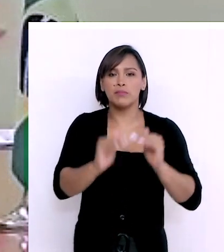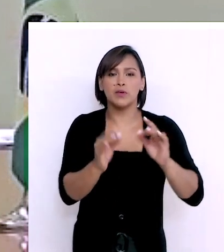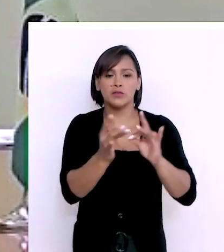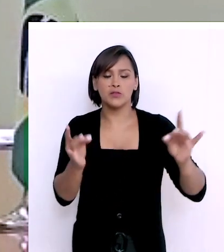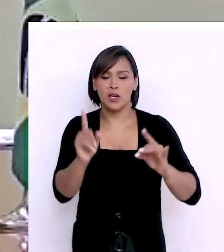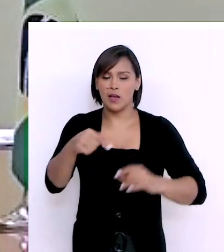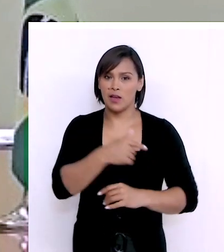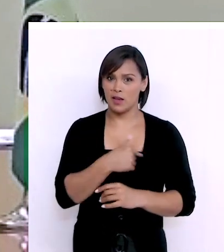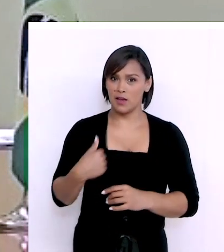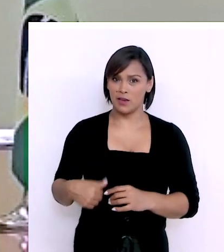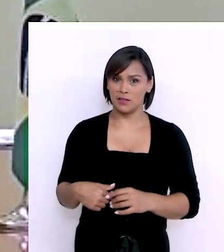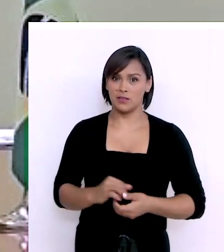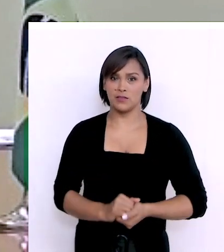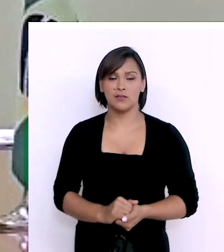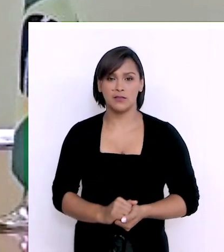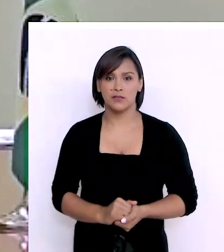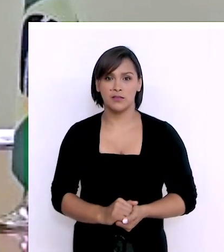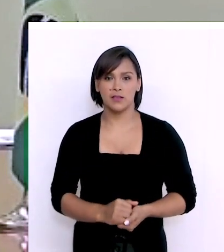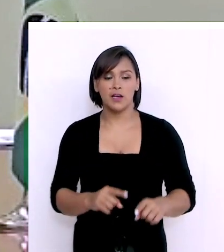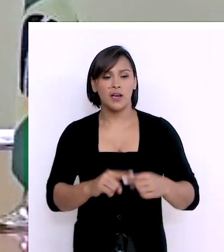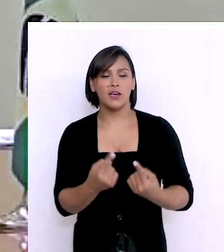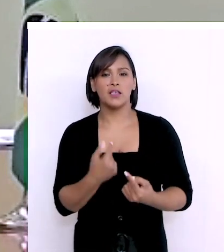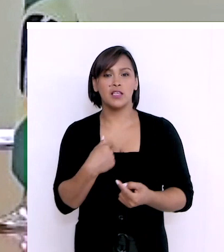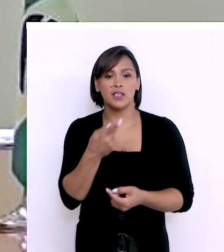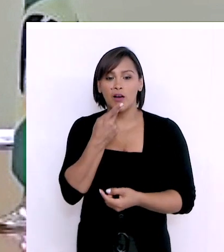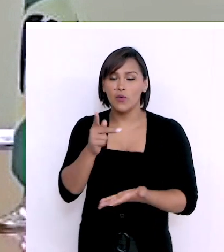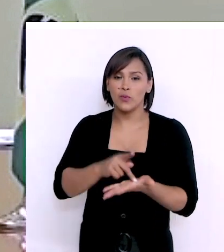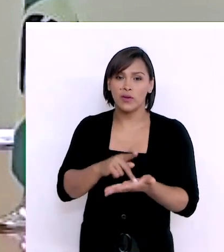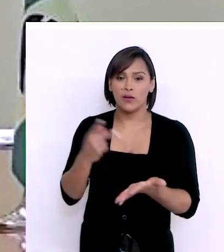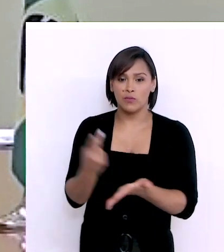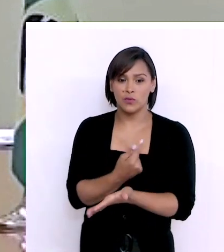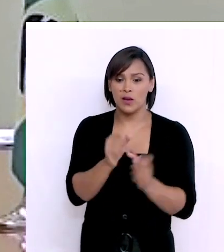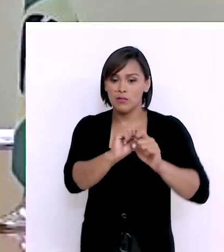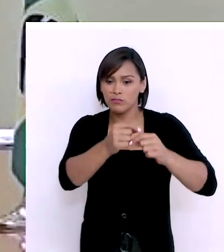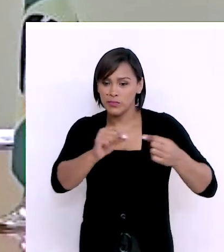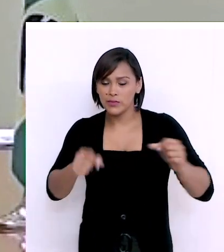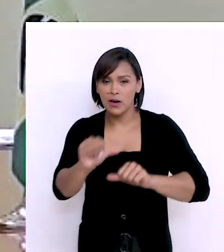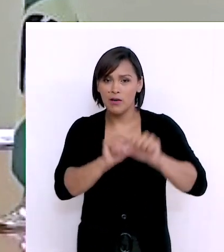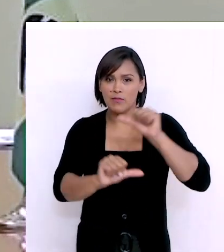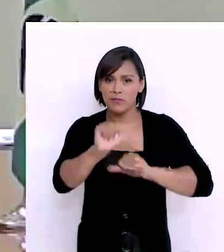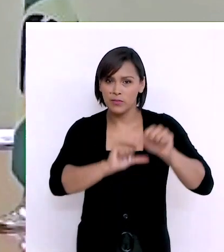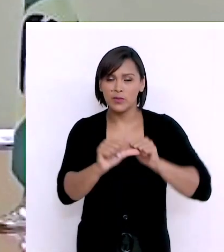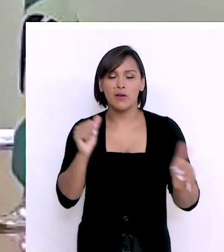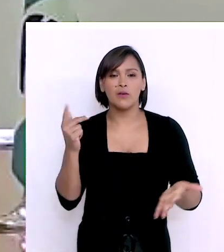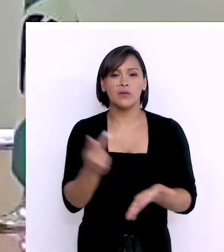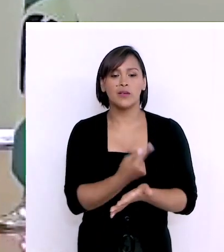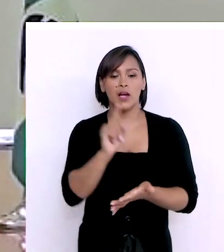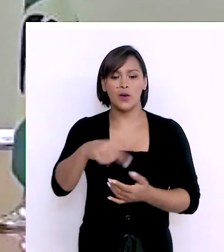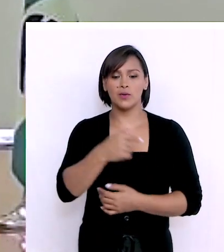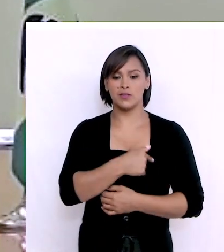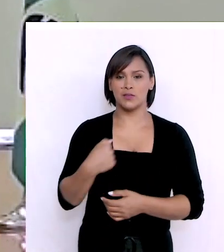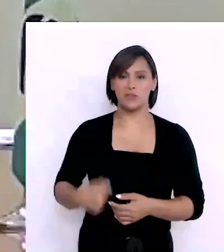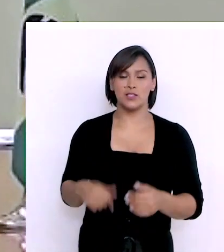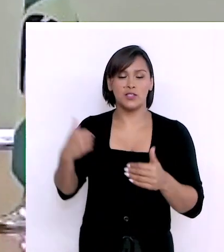fica praticamente nos antípodas do Brasil. Então, o grande fator é essa enorme transformação que aconteceu na